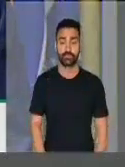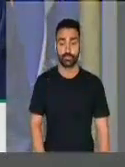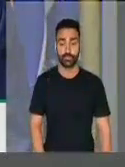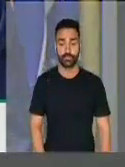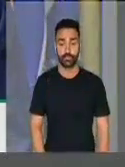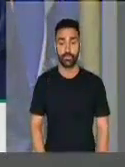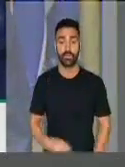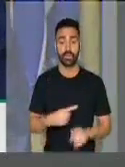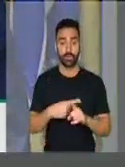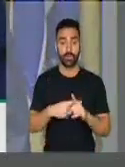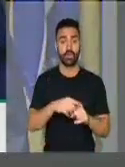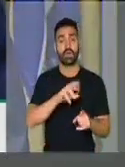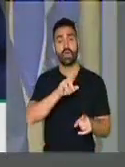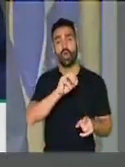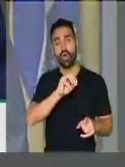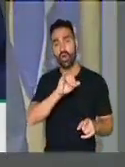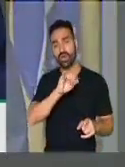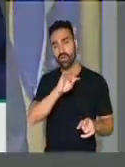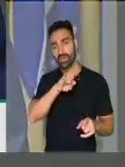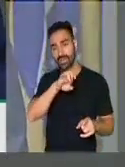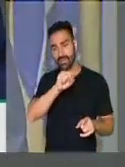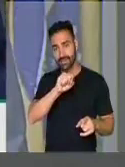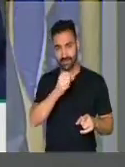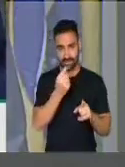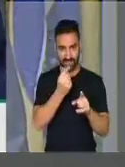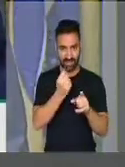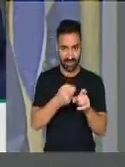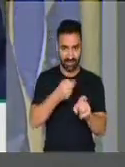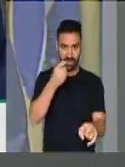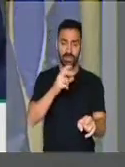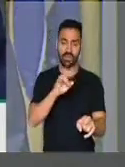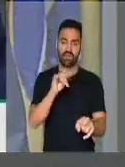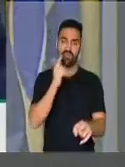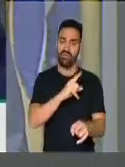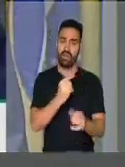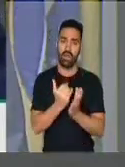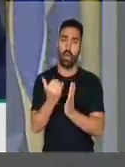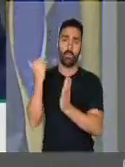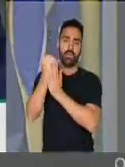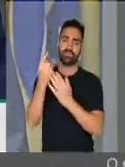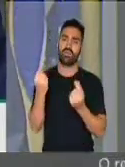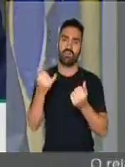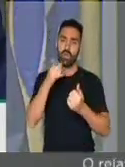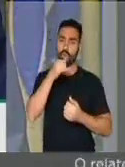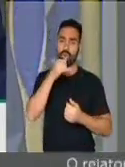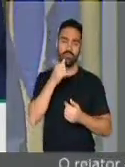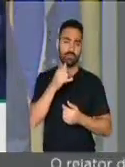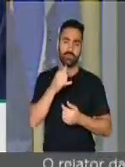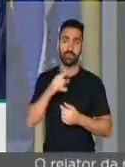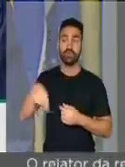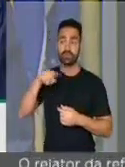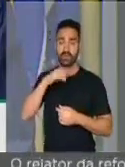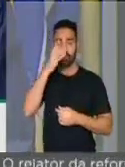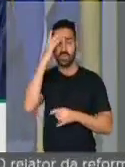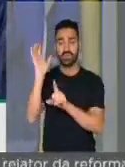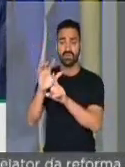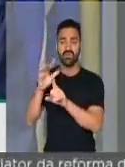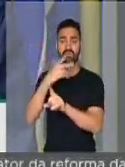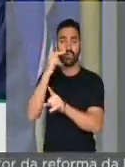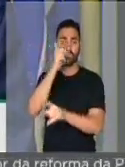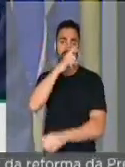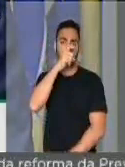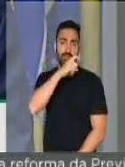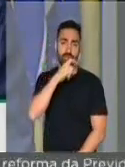Esse royalty não vai aumentar a tarifa de maneira nenhuma, como os lobistas estão tentando vender.